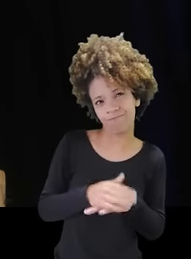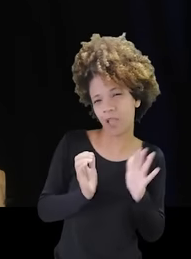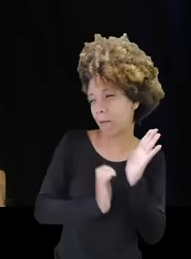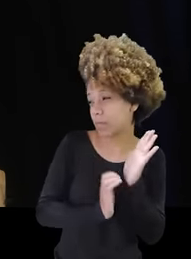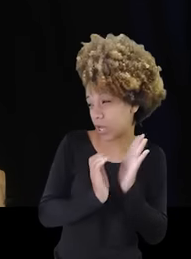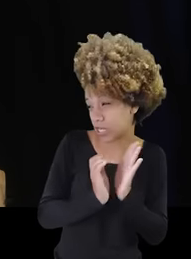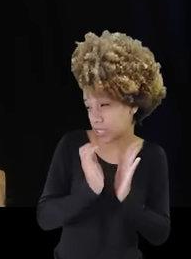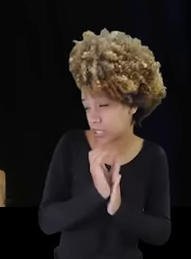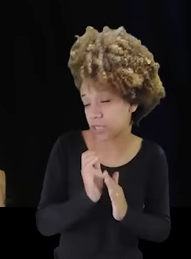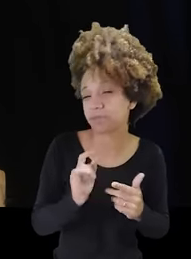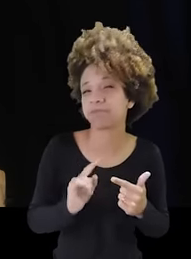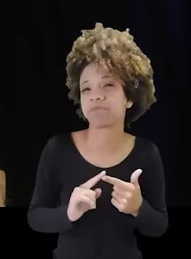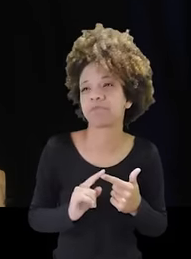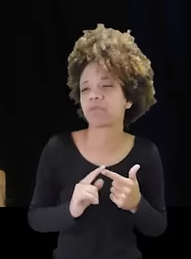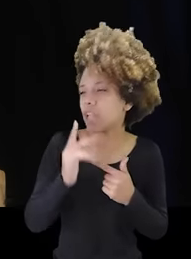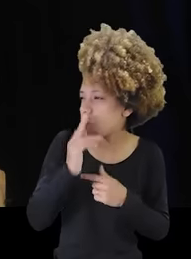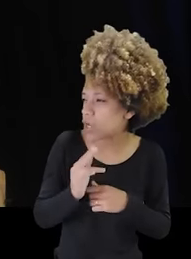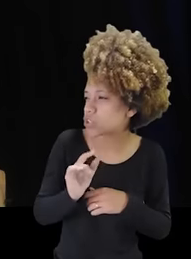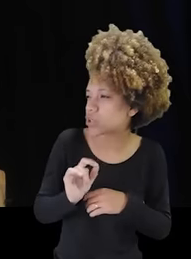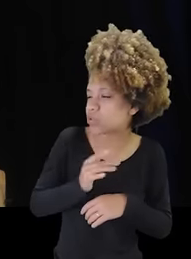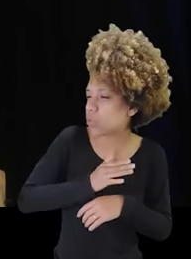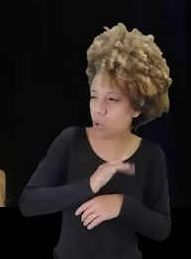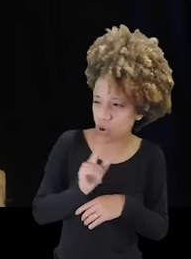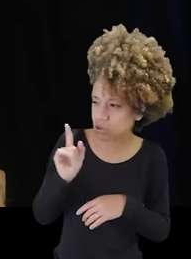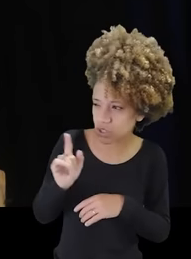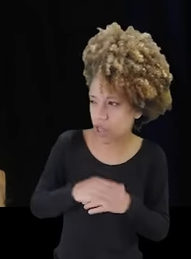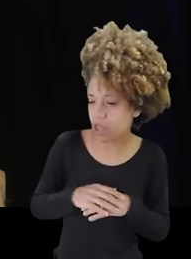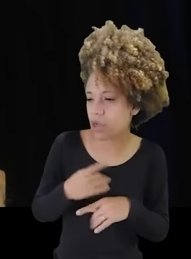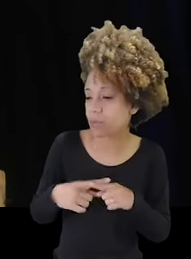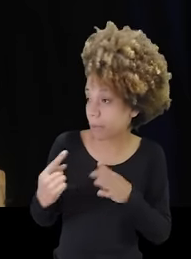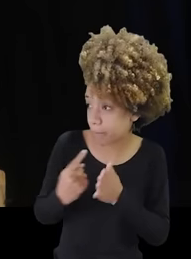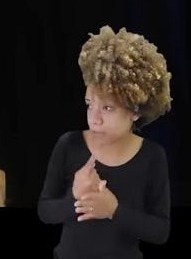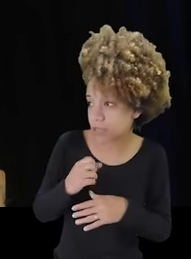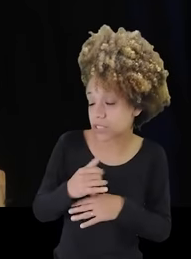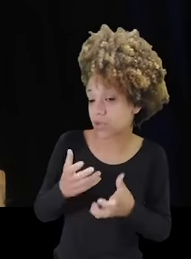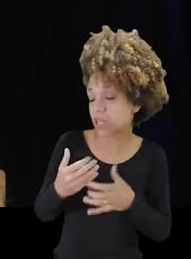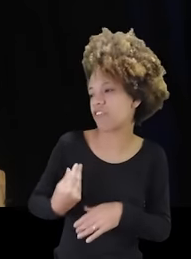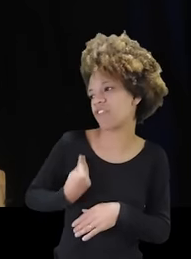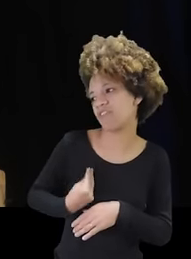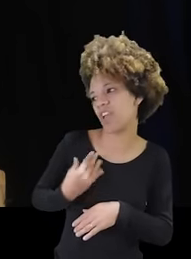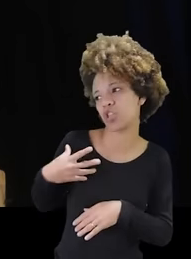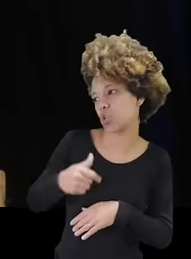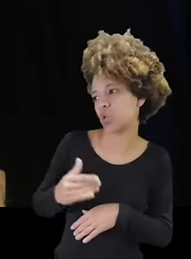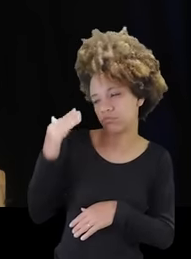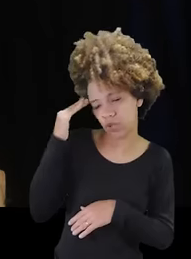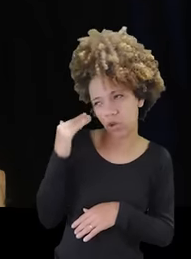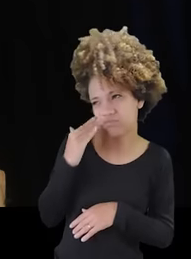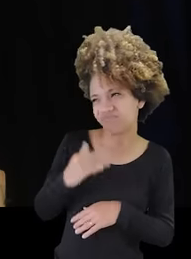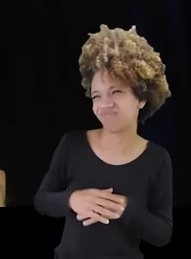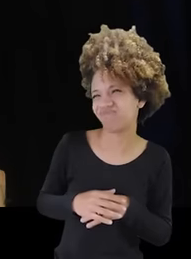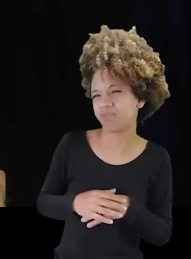burocracia Eu acho que o que eu não gosto de lá que o pessoal pergunta né se eu gostaria de morar lá minha vida inteira